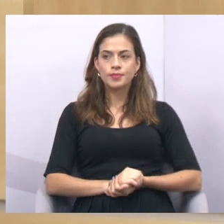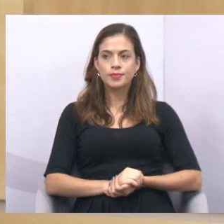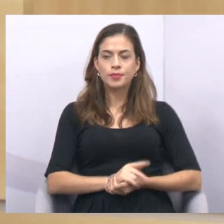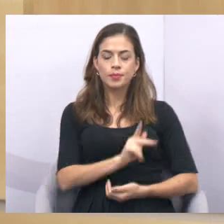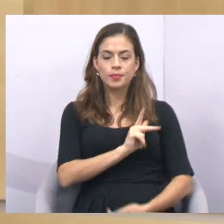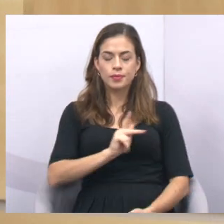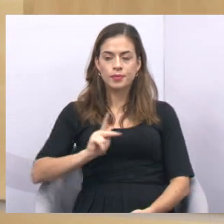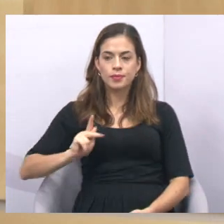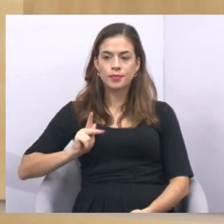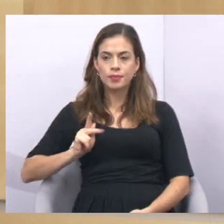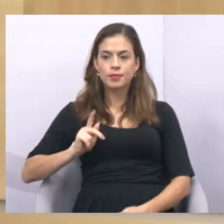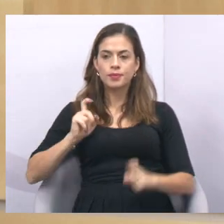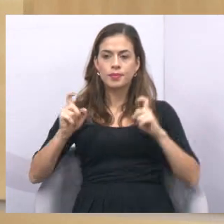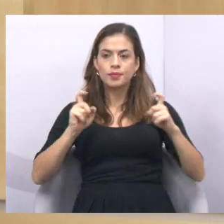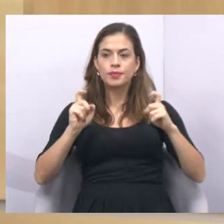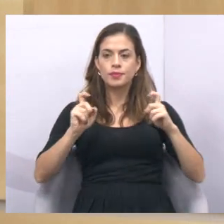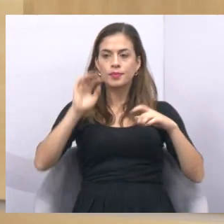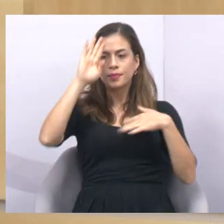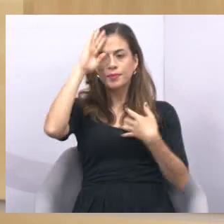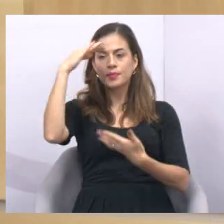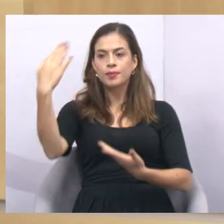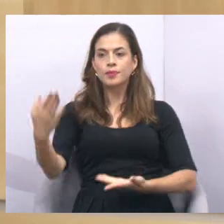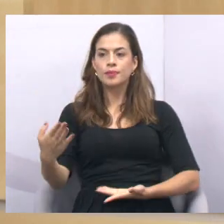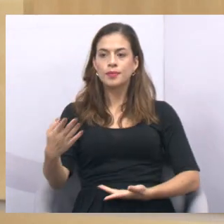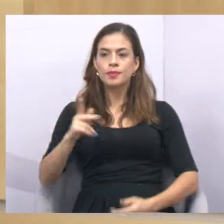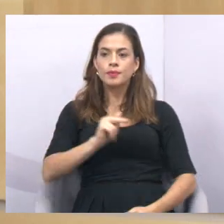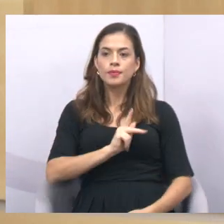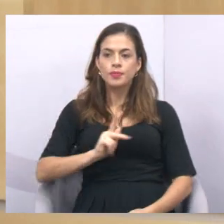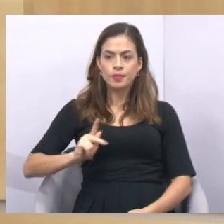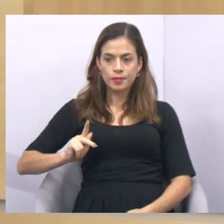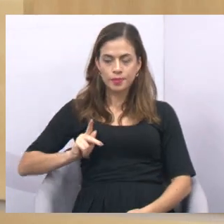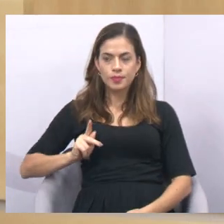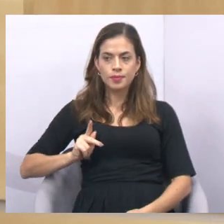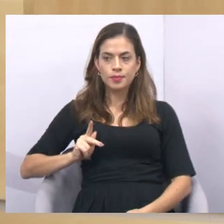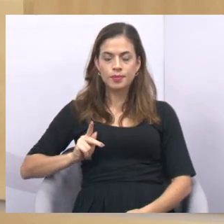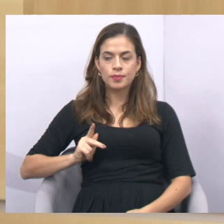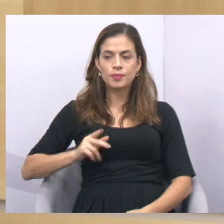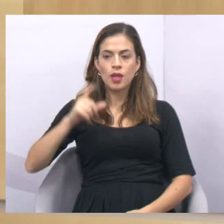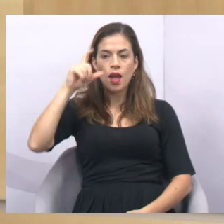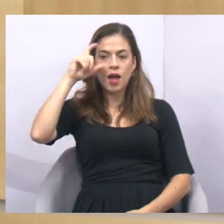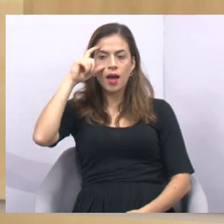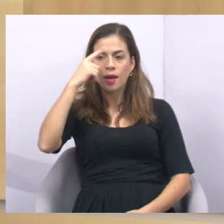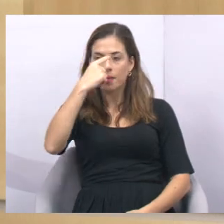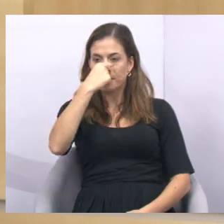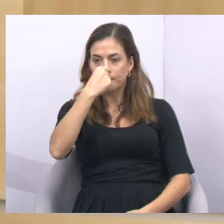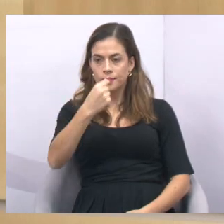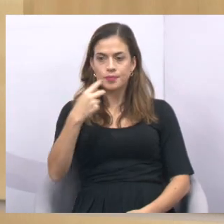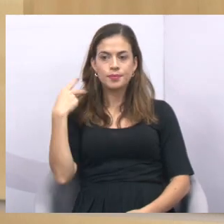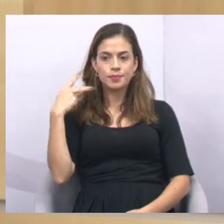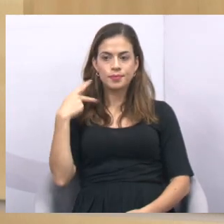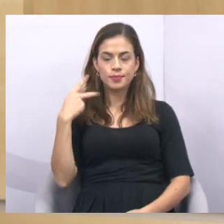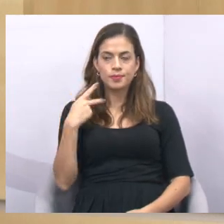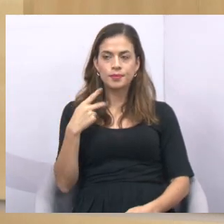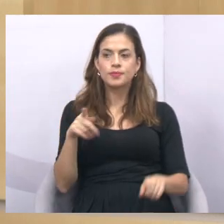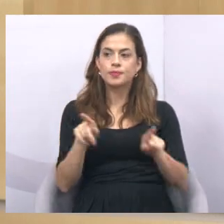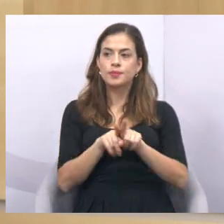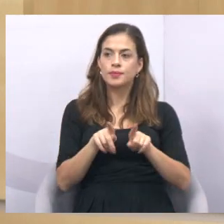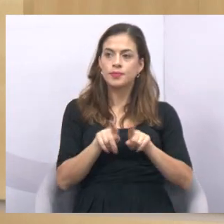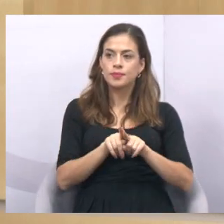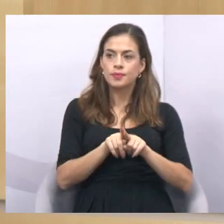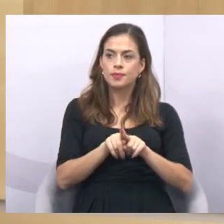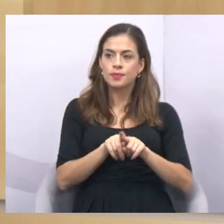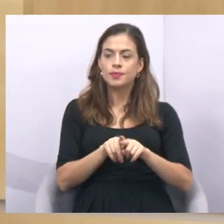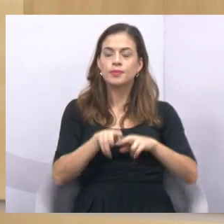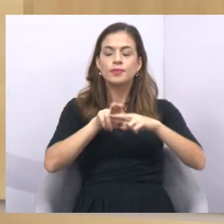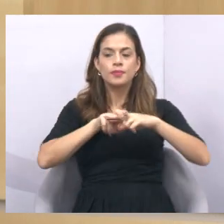sessão solene o excelentíssimo presidente desta Casa, vereador Abner Rosa. Também compõe a mesa o nosso secretário